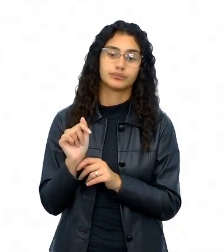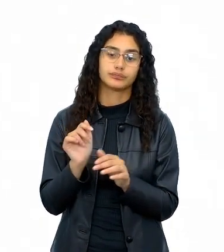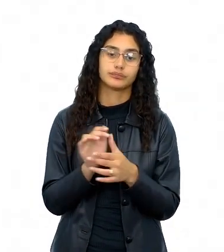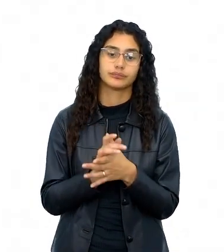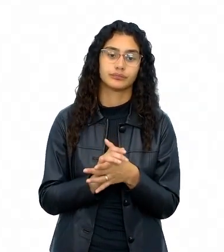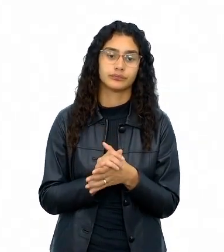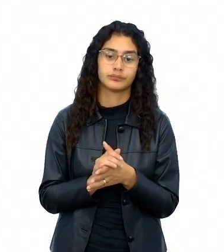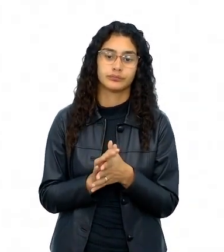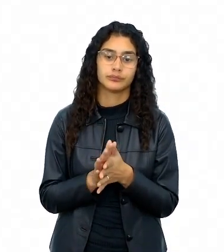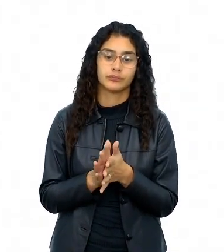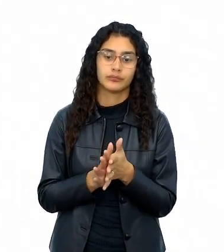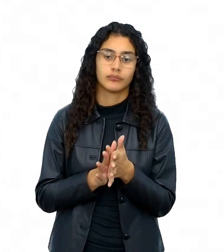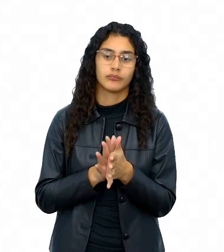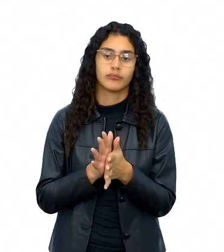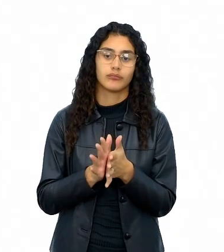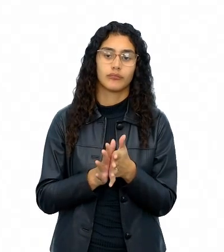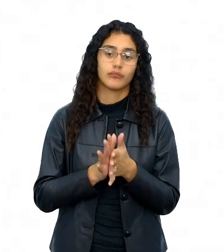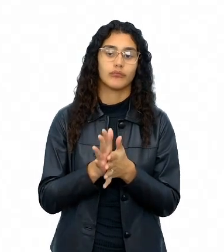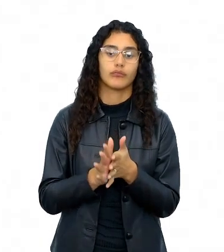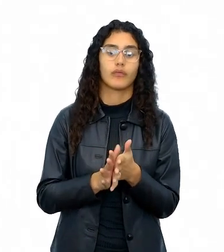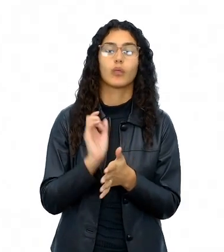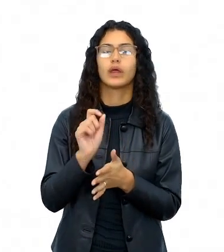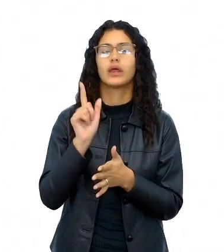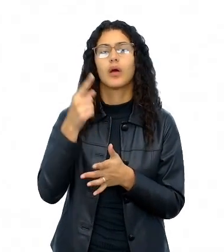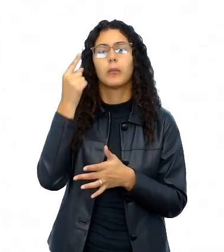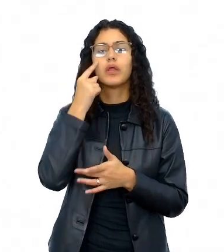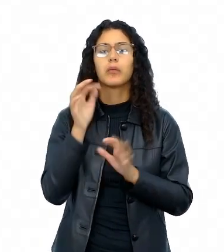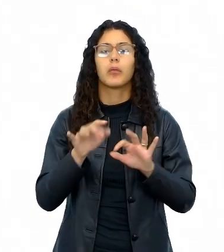é o pensamento computacional.